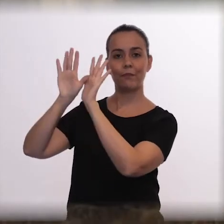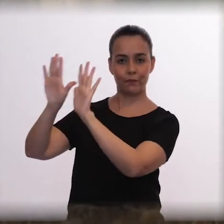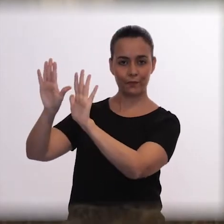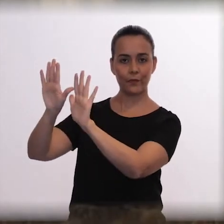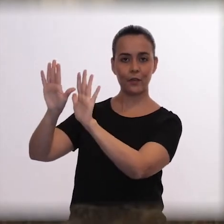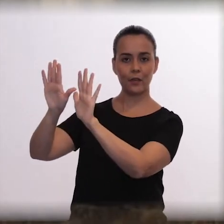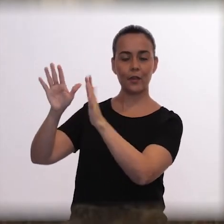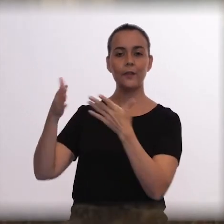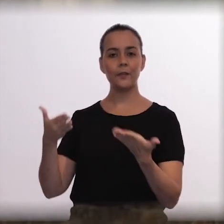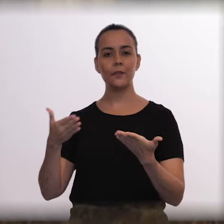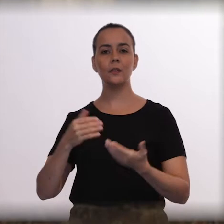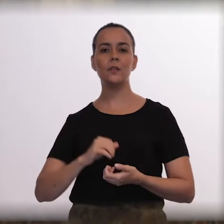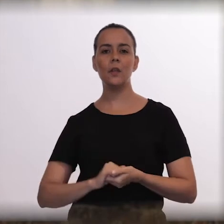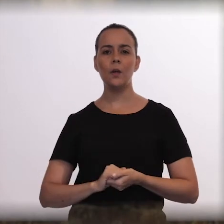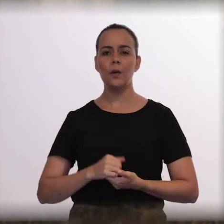era algo